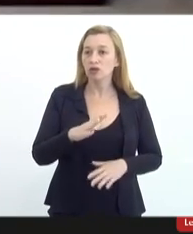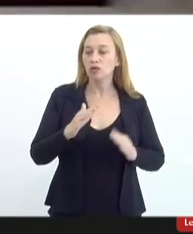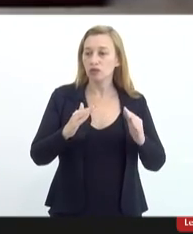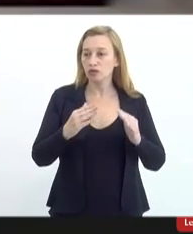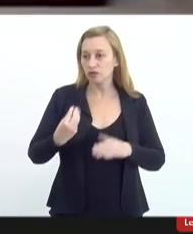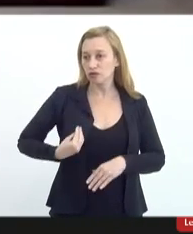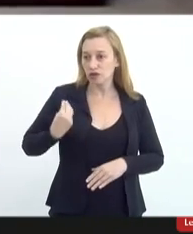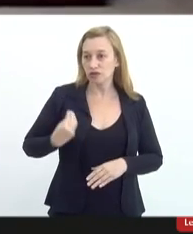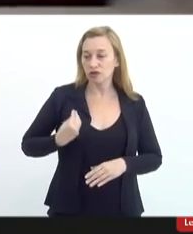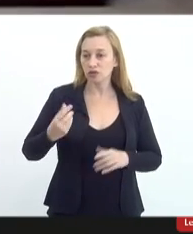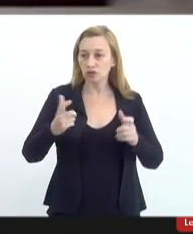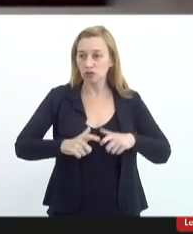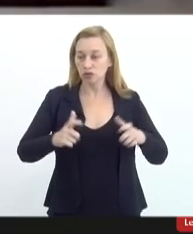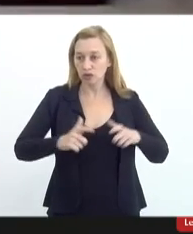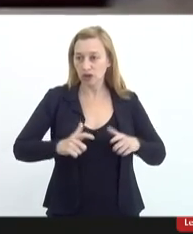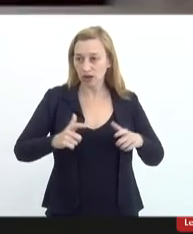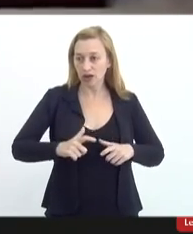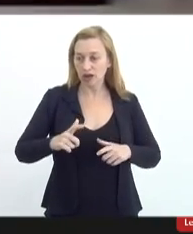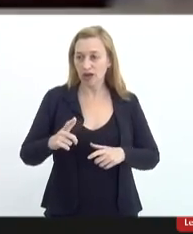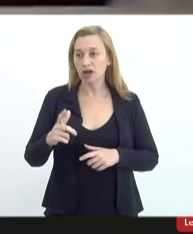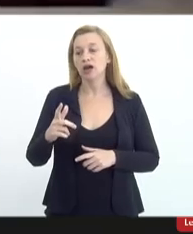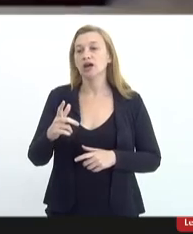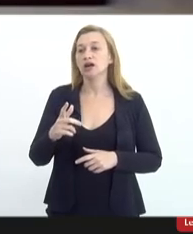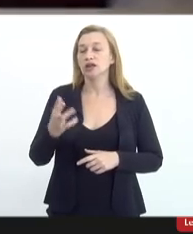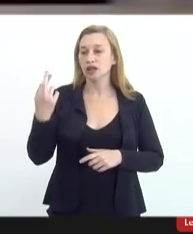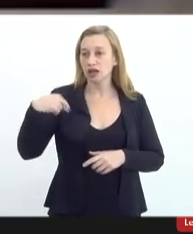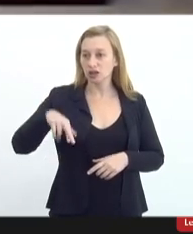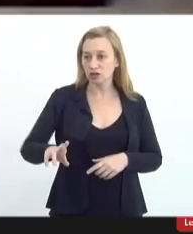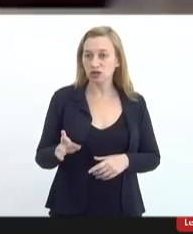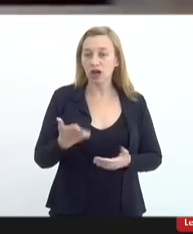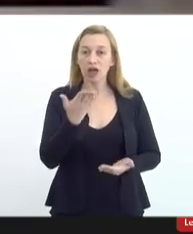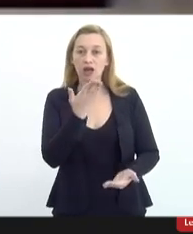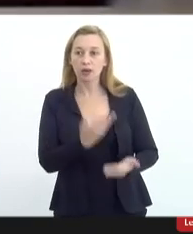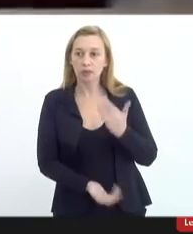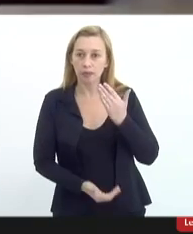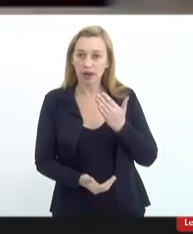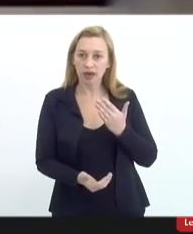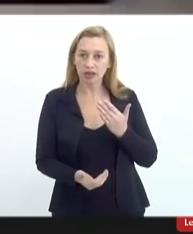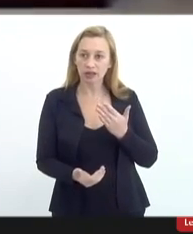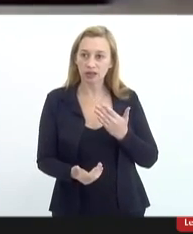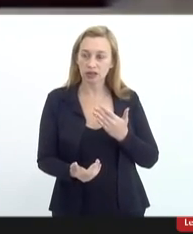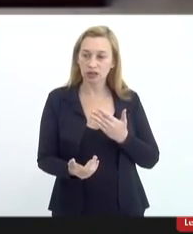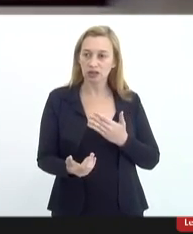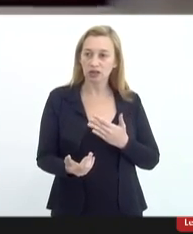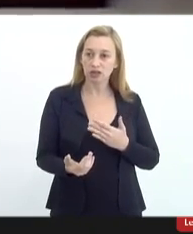lar. Ele perde a sua fonte de sustentação